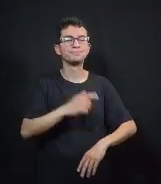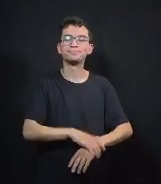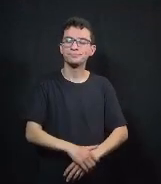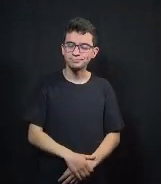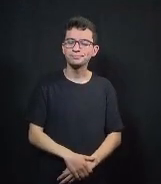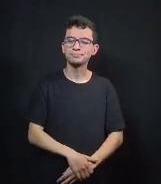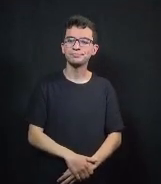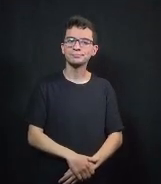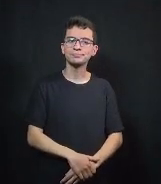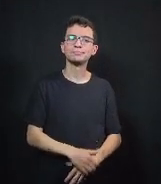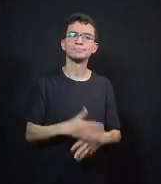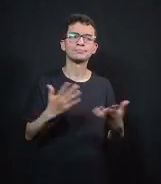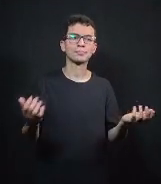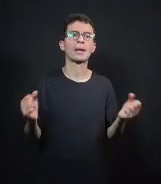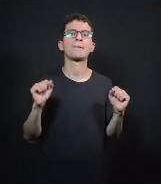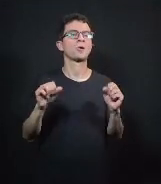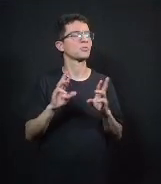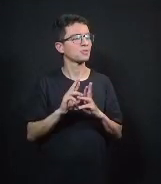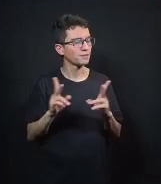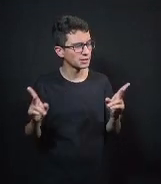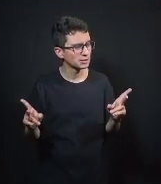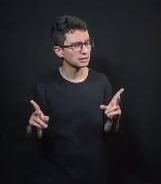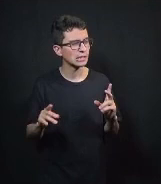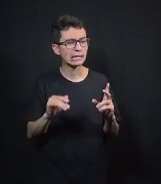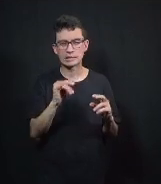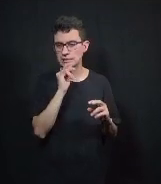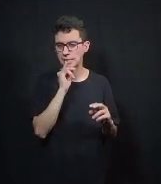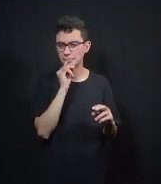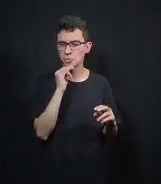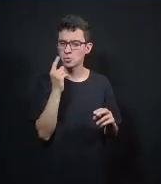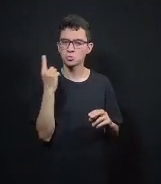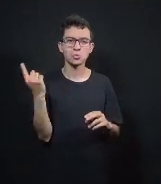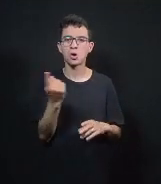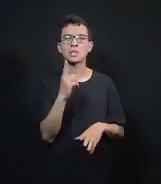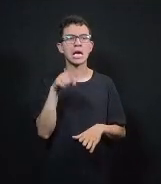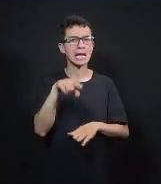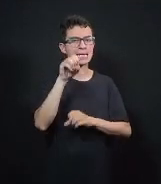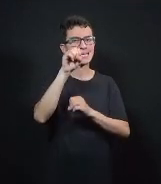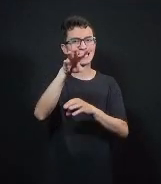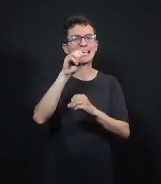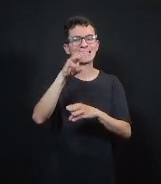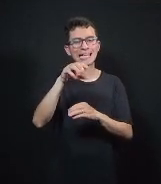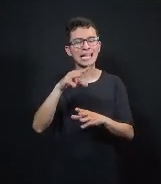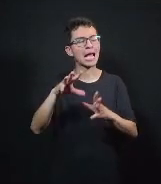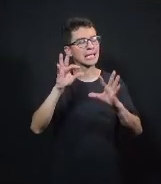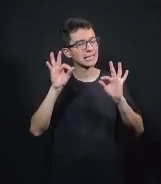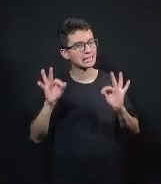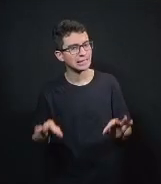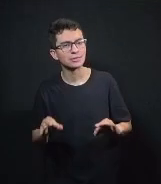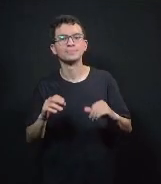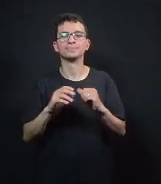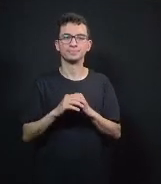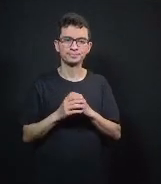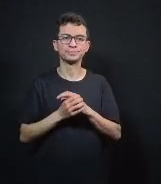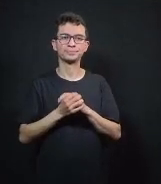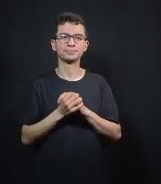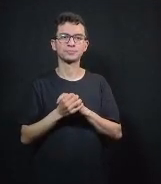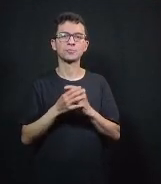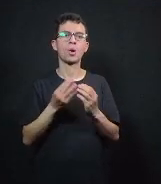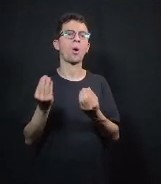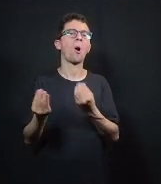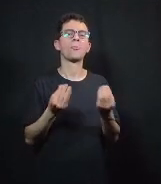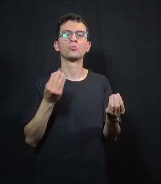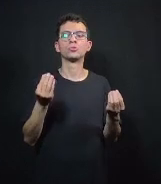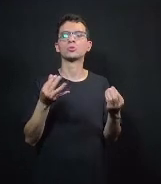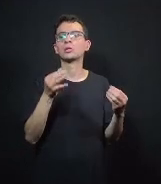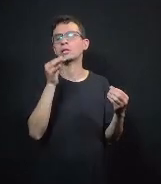podem ser coisas distintas. Tem uma coisa que é ensinar o conteúdo, vamos dizer assim, certo? É ensinar como explorar